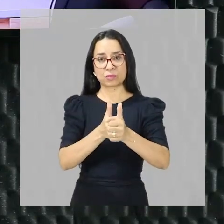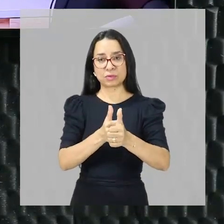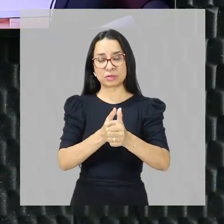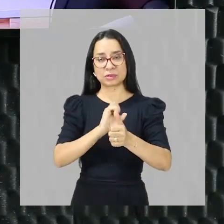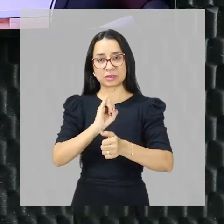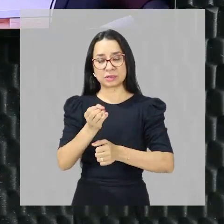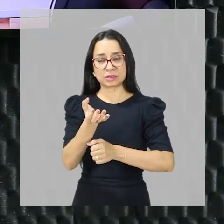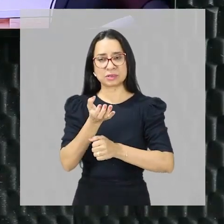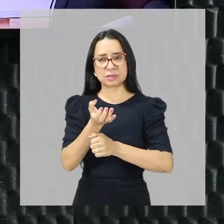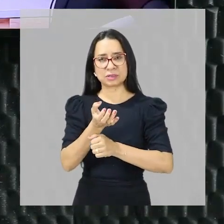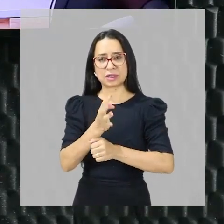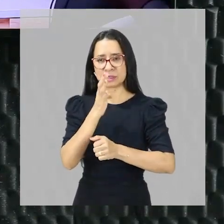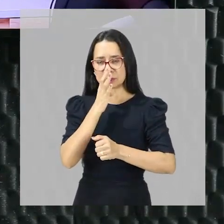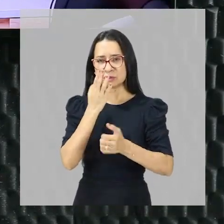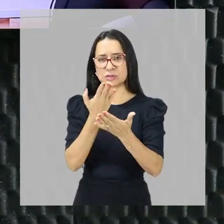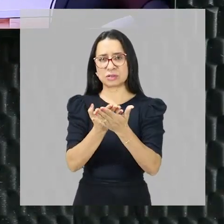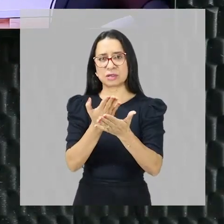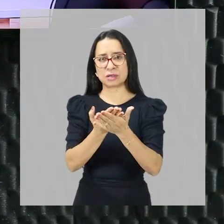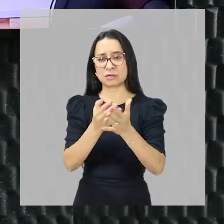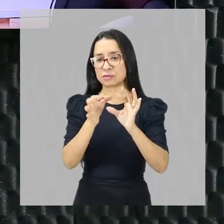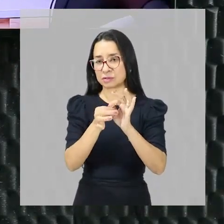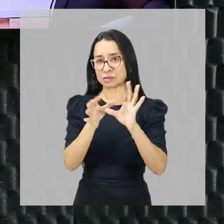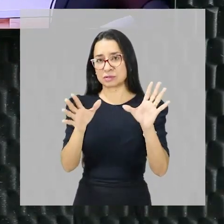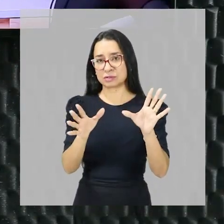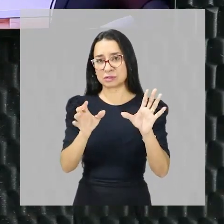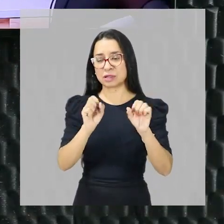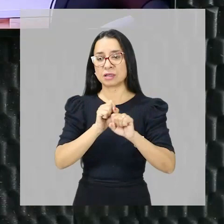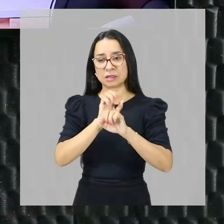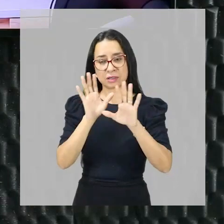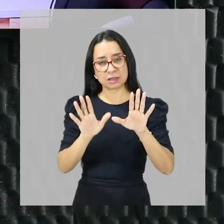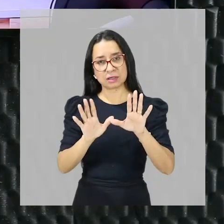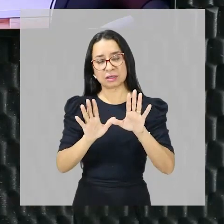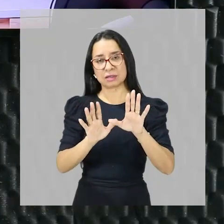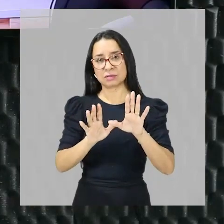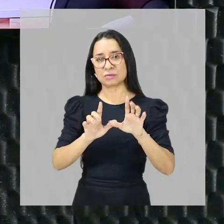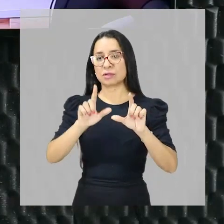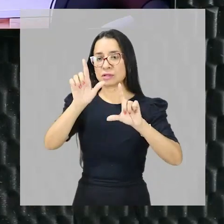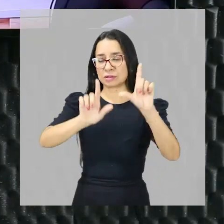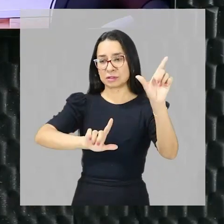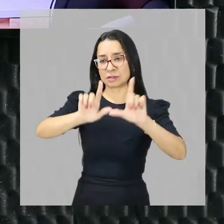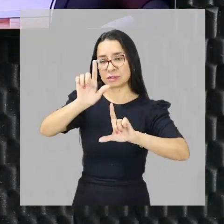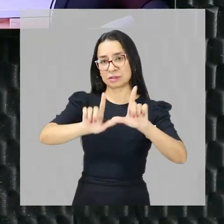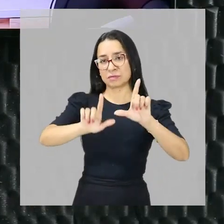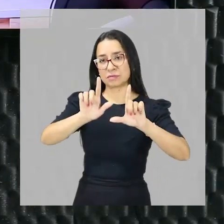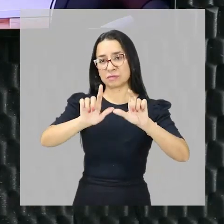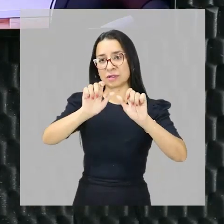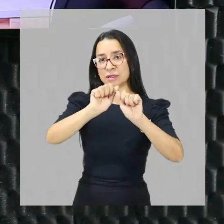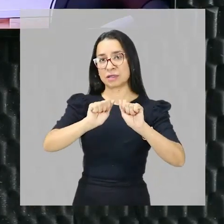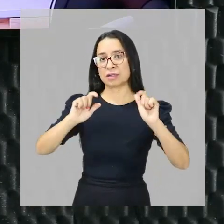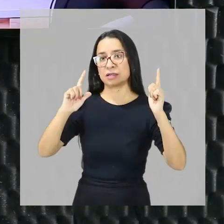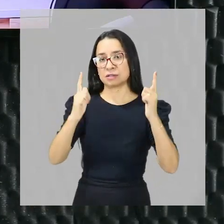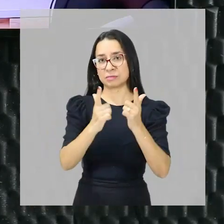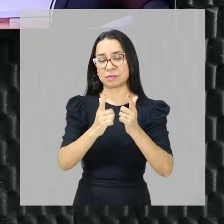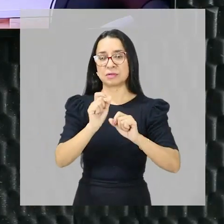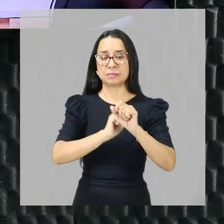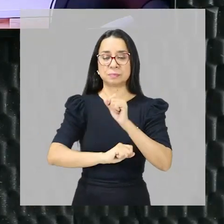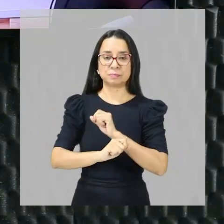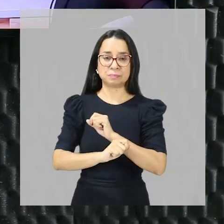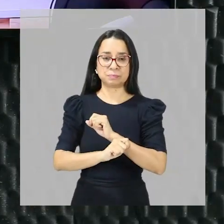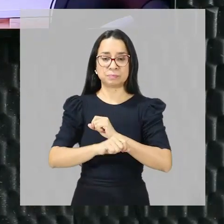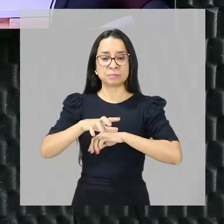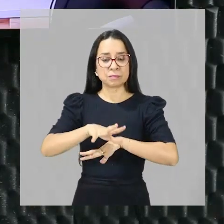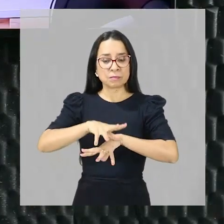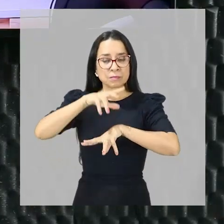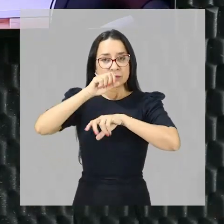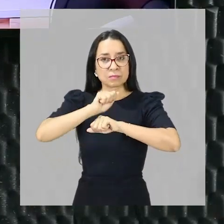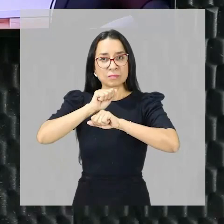estar disponível para ti. E é claro, além de estarmos aí na TV Assembleia, beleza? Então, respira, ó. Recado dado, né?